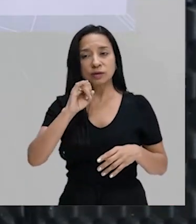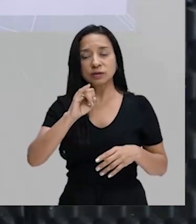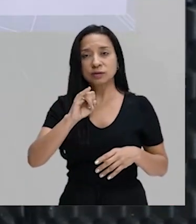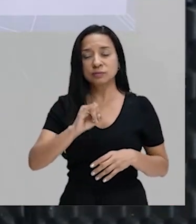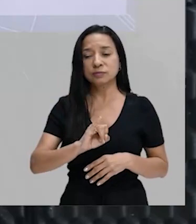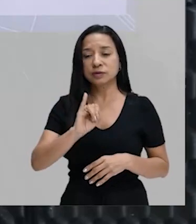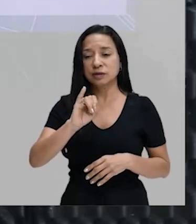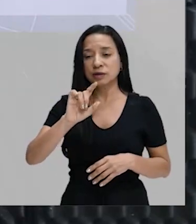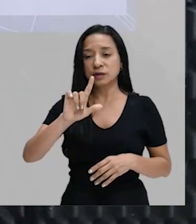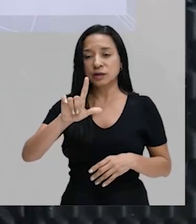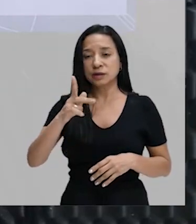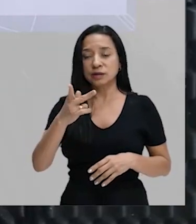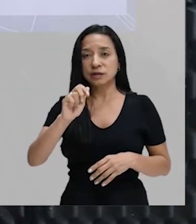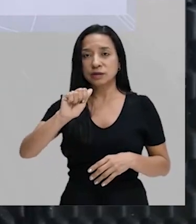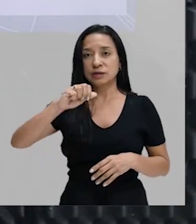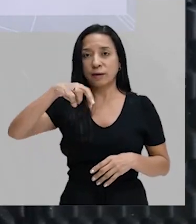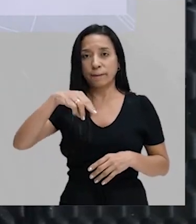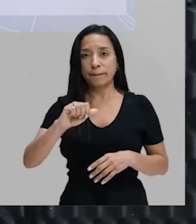lhamas.